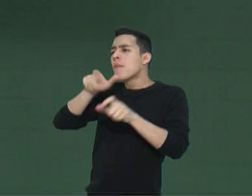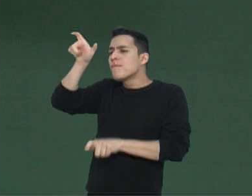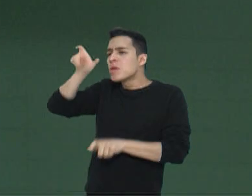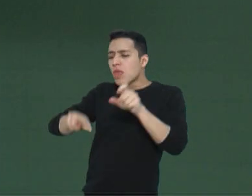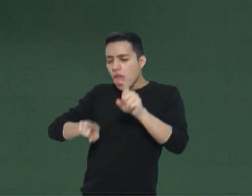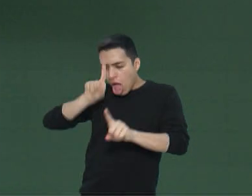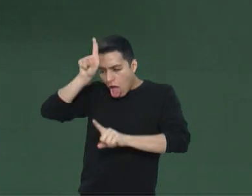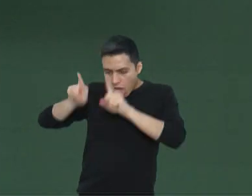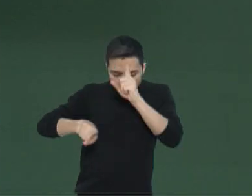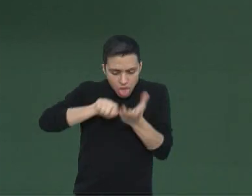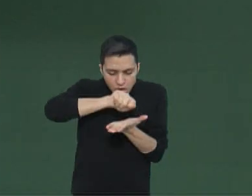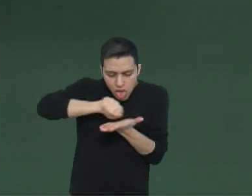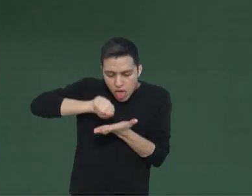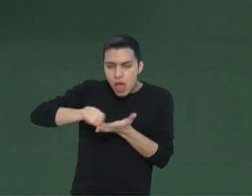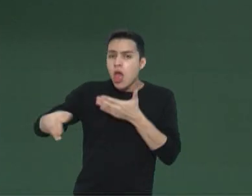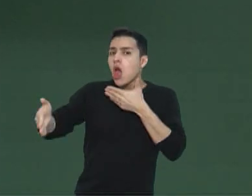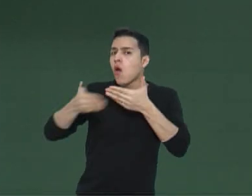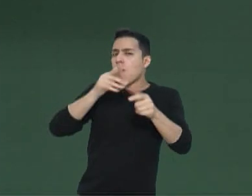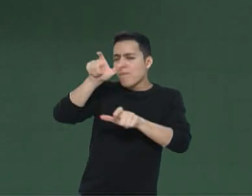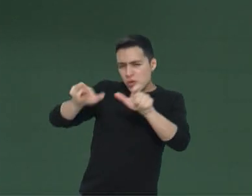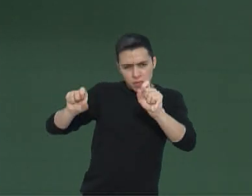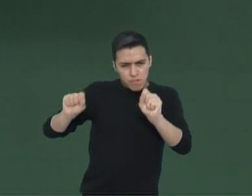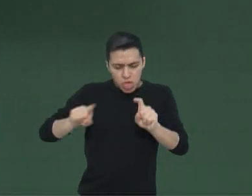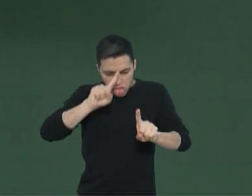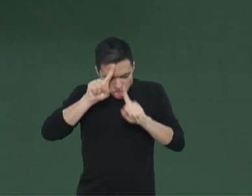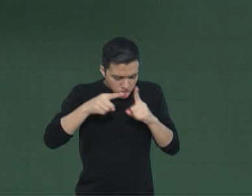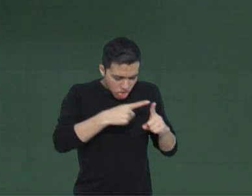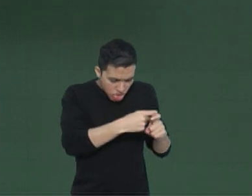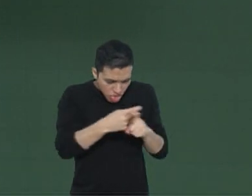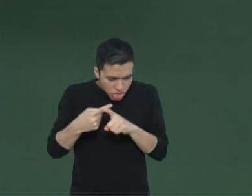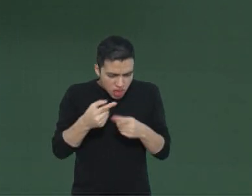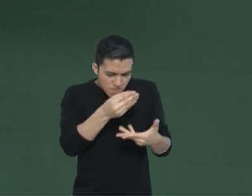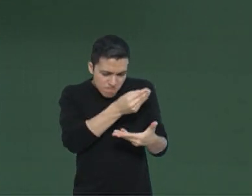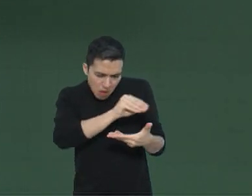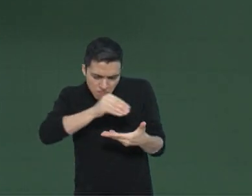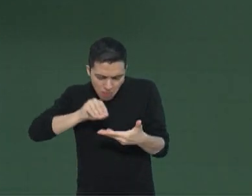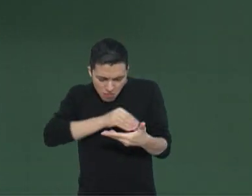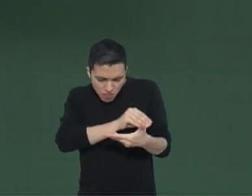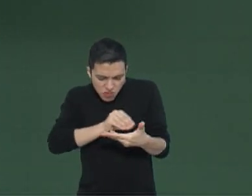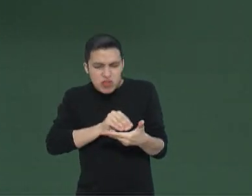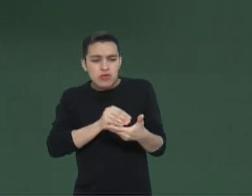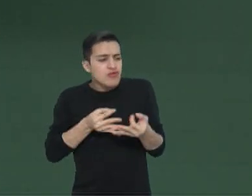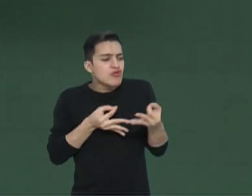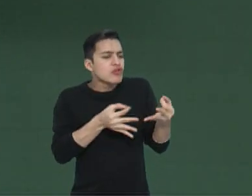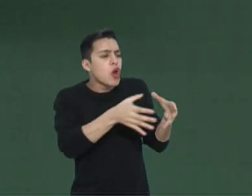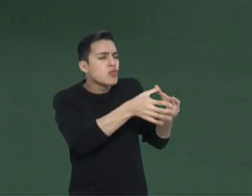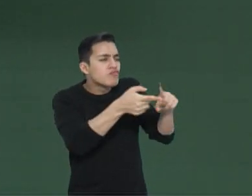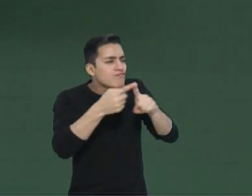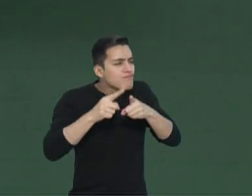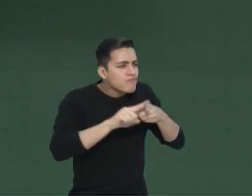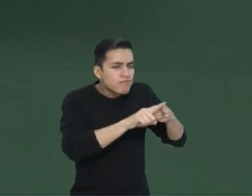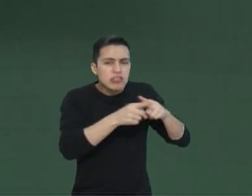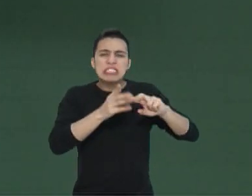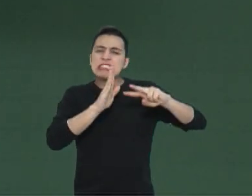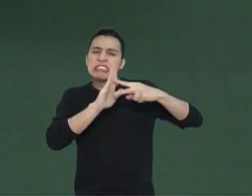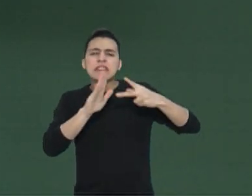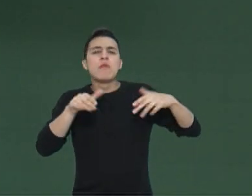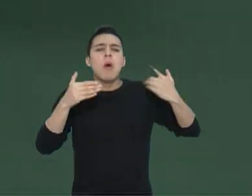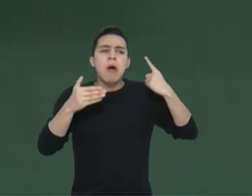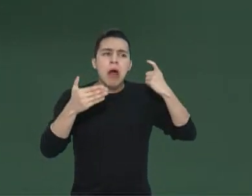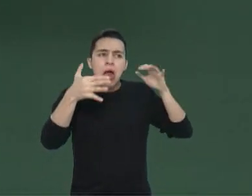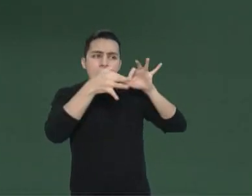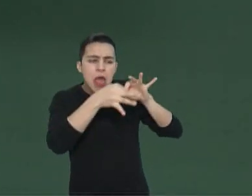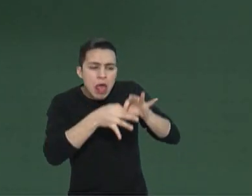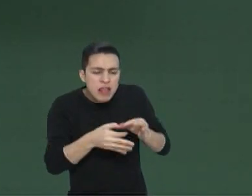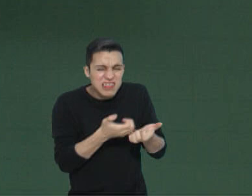Foi o que nós vimos, qualquer pessoa pode criar os símbolos, esses símbolos serão combinados entre o grupo e seus significados também serão